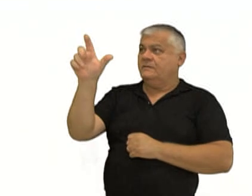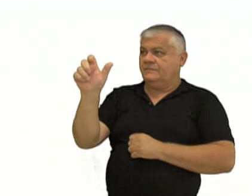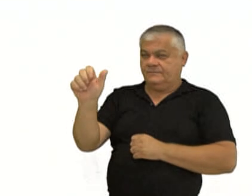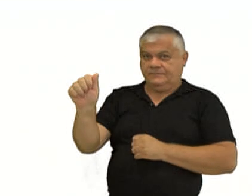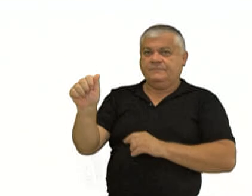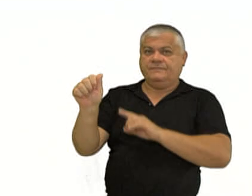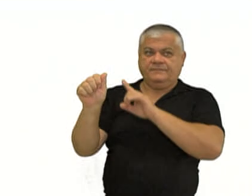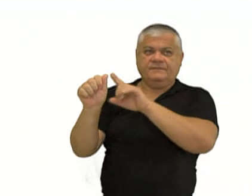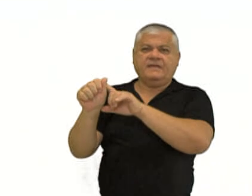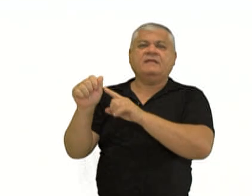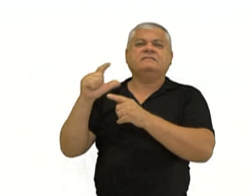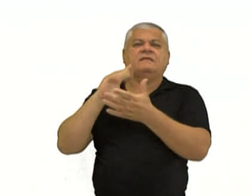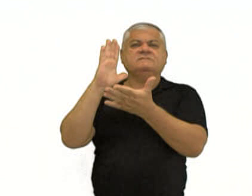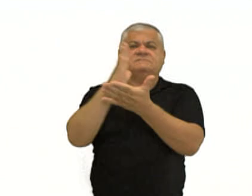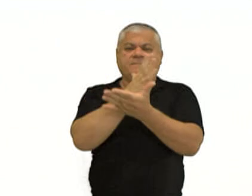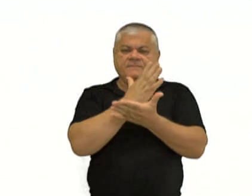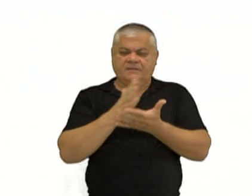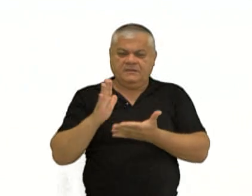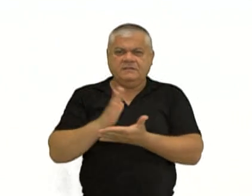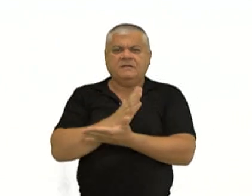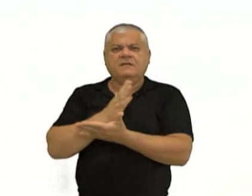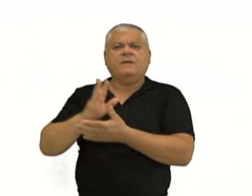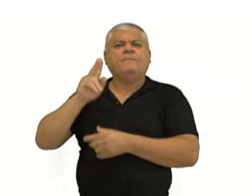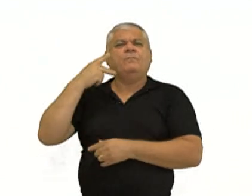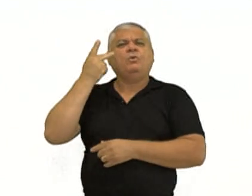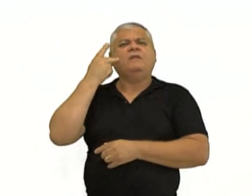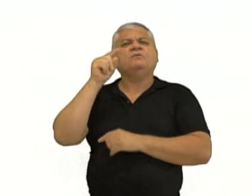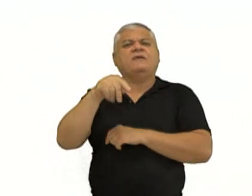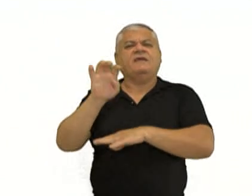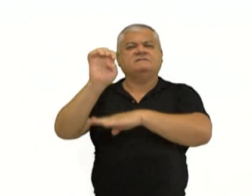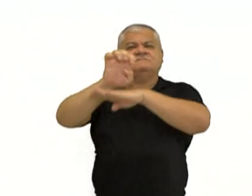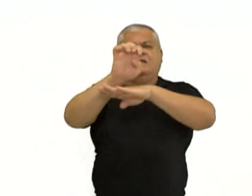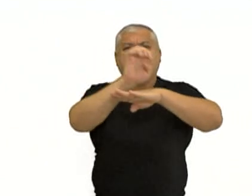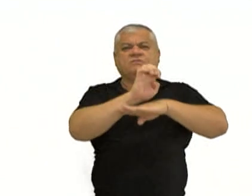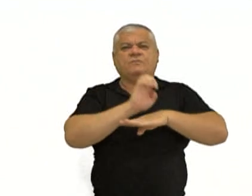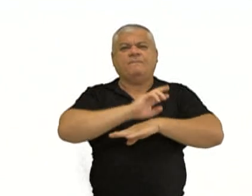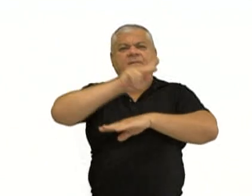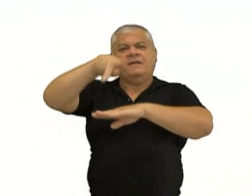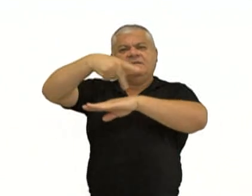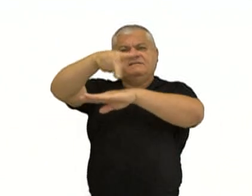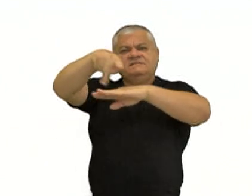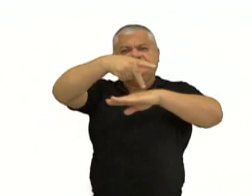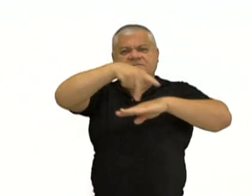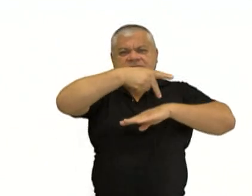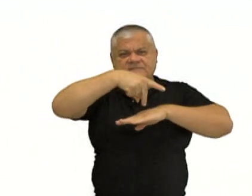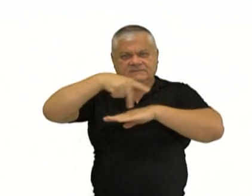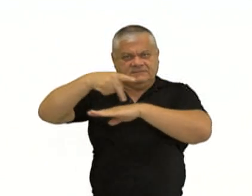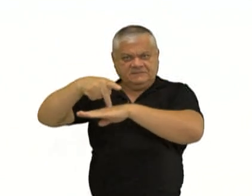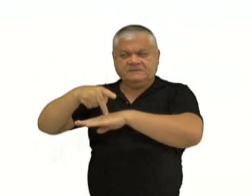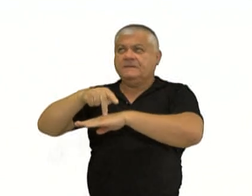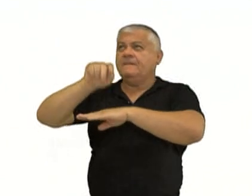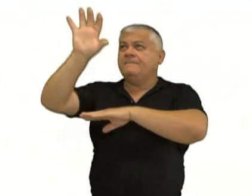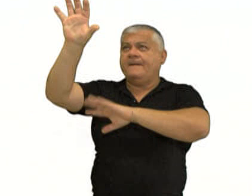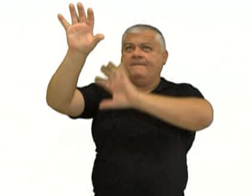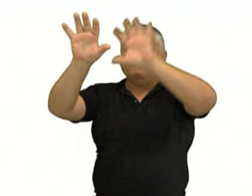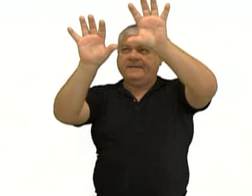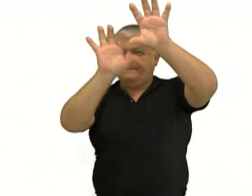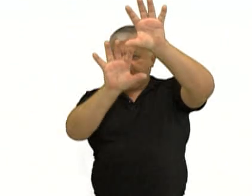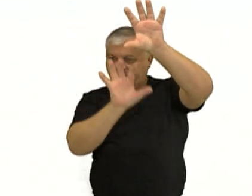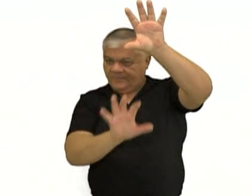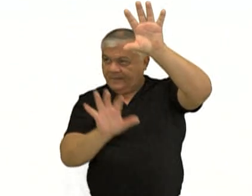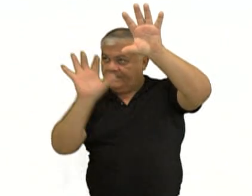continente com a divisão política. O que é a divisão política? É a divisão dos países que formam